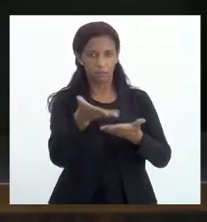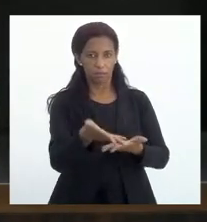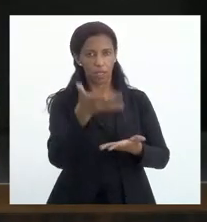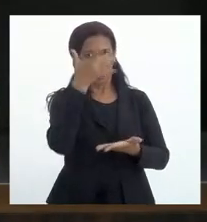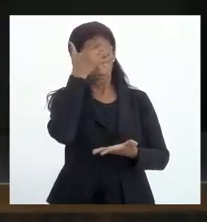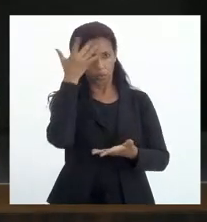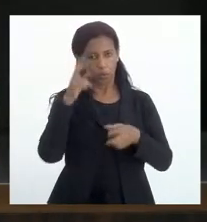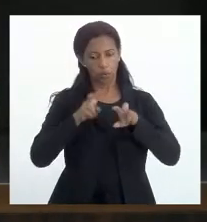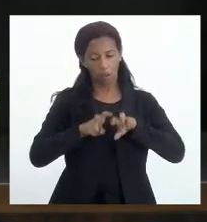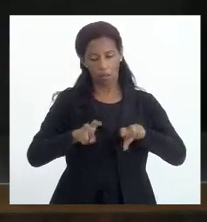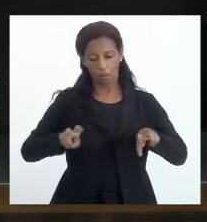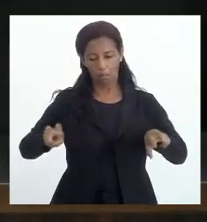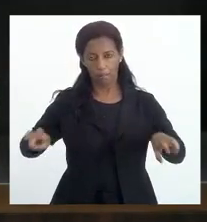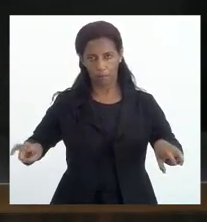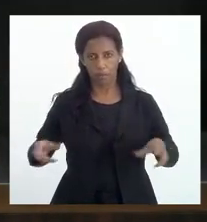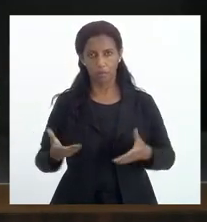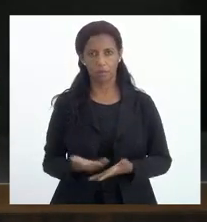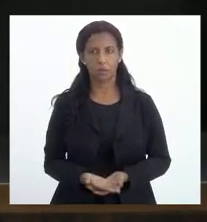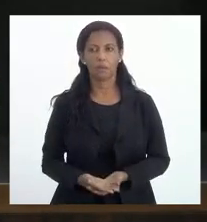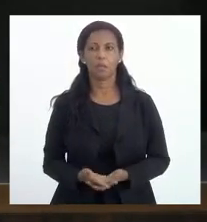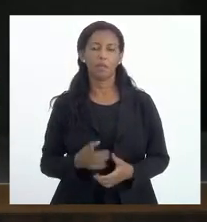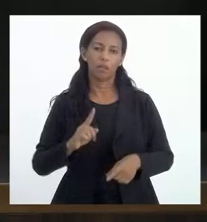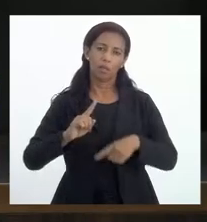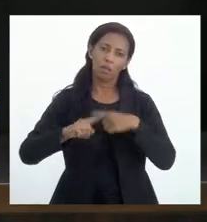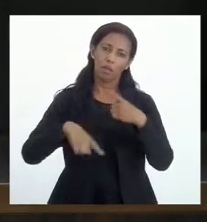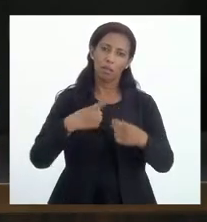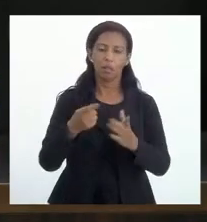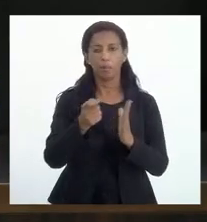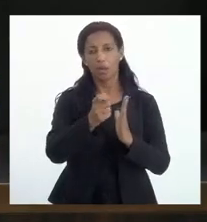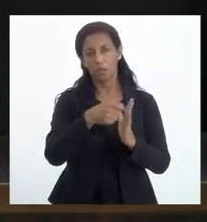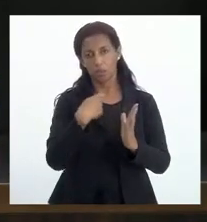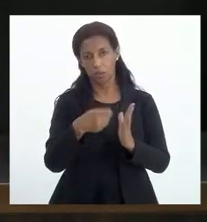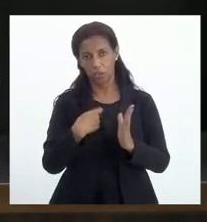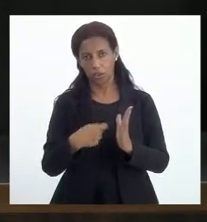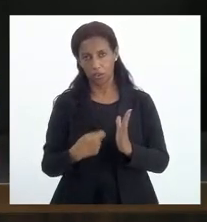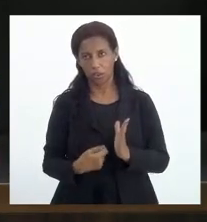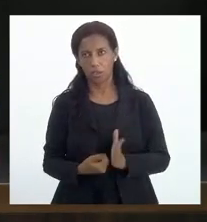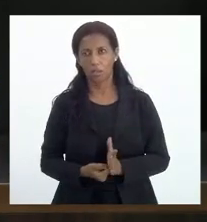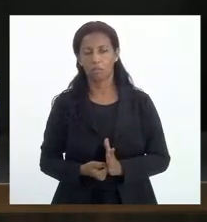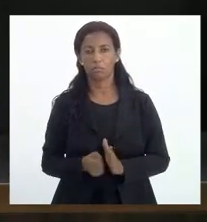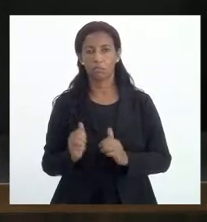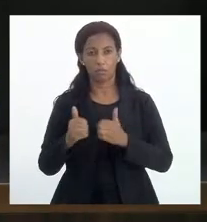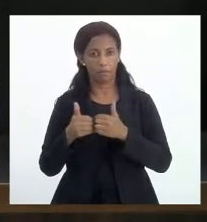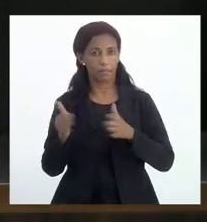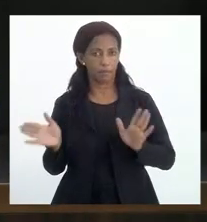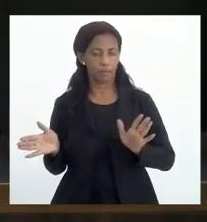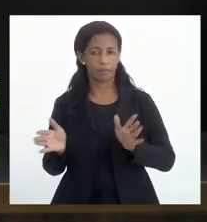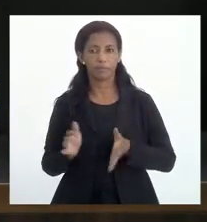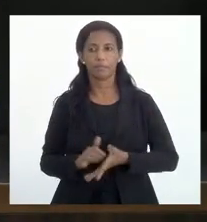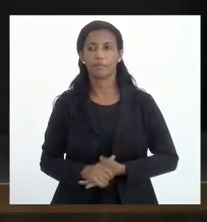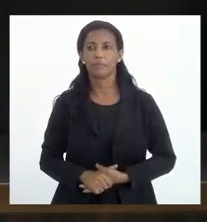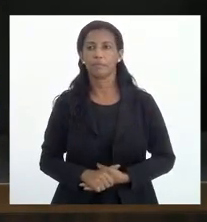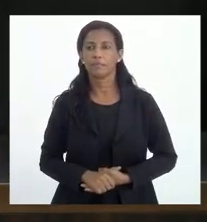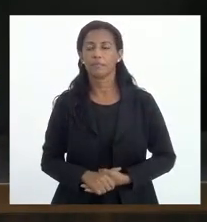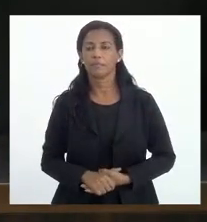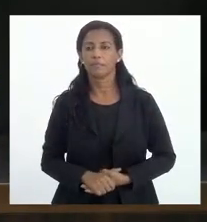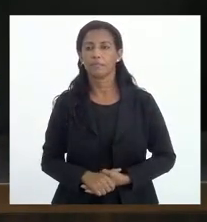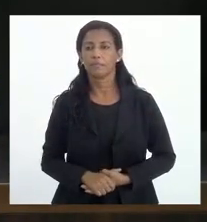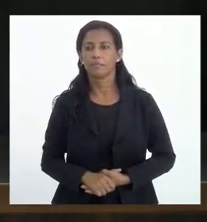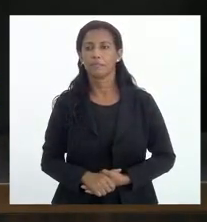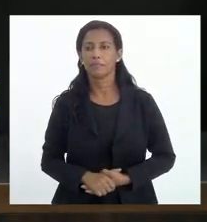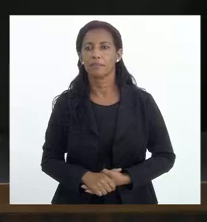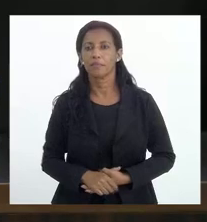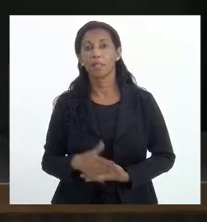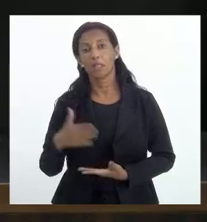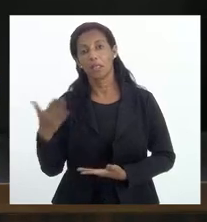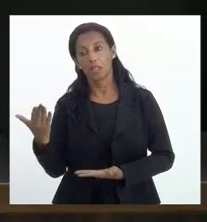na mesa e depois as inscrições já estão abertas, né? Tanto para os